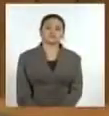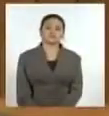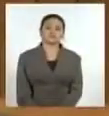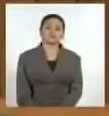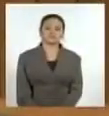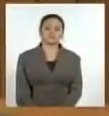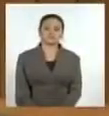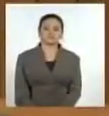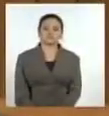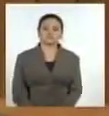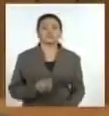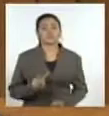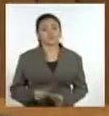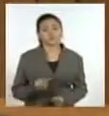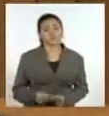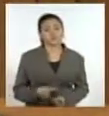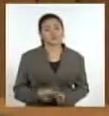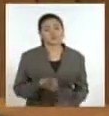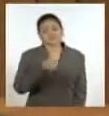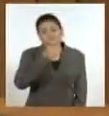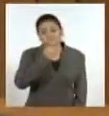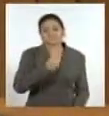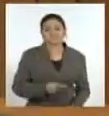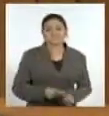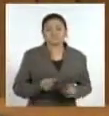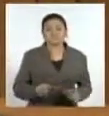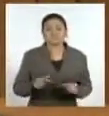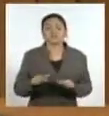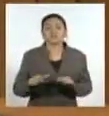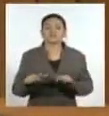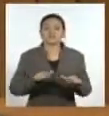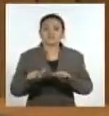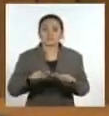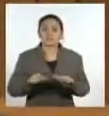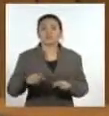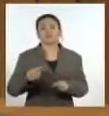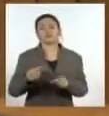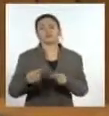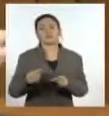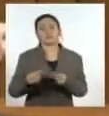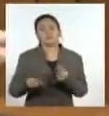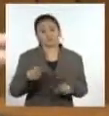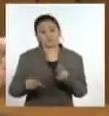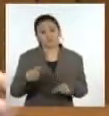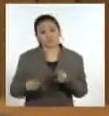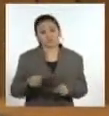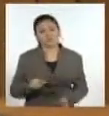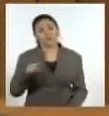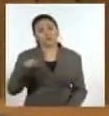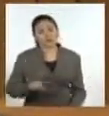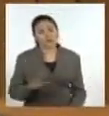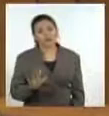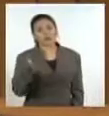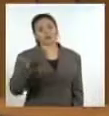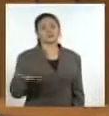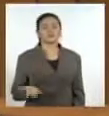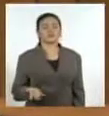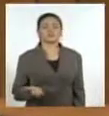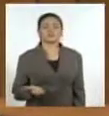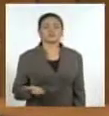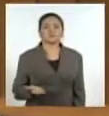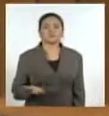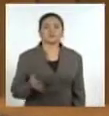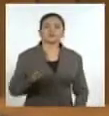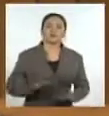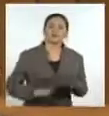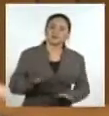Porque, infelizmente, a atividade política, ela é assim. Às vezes, ela